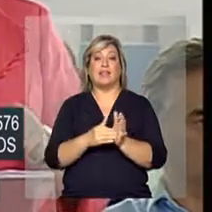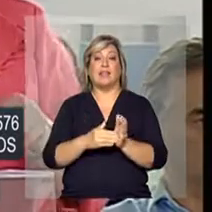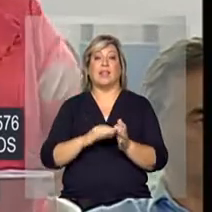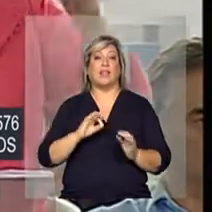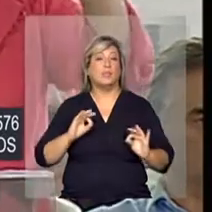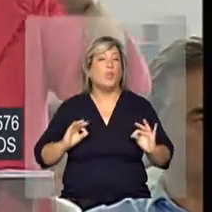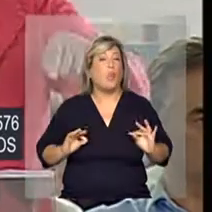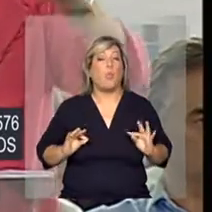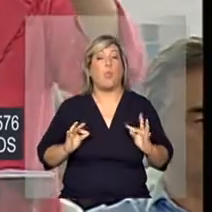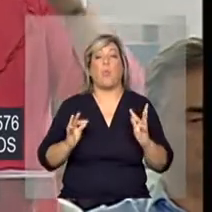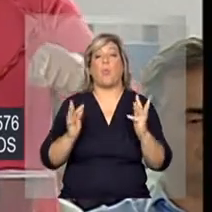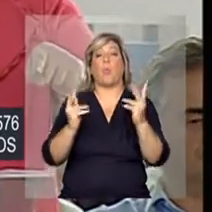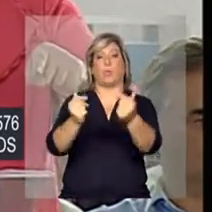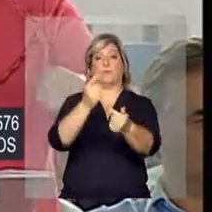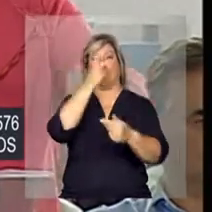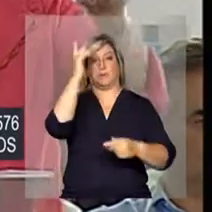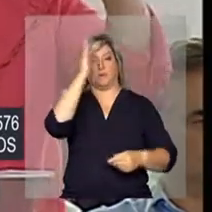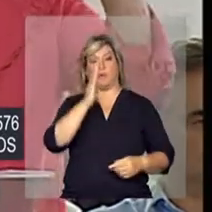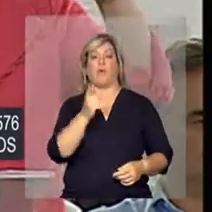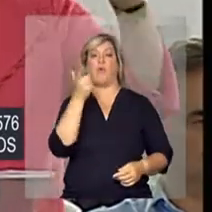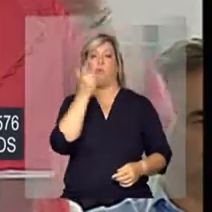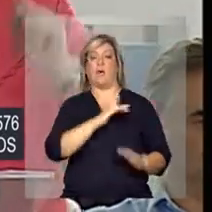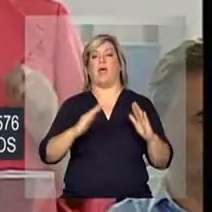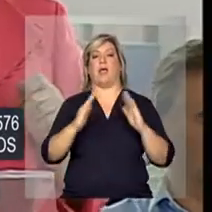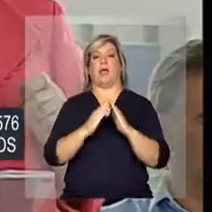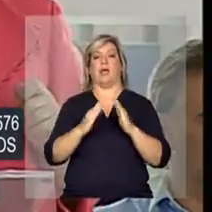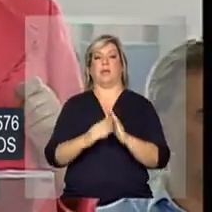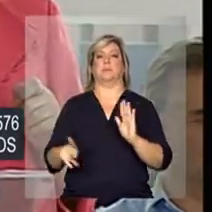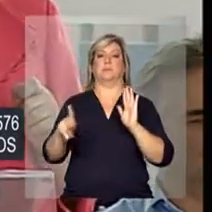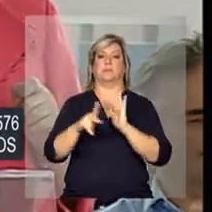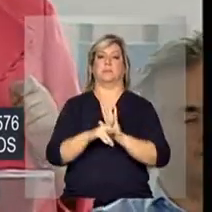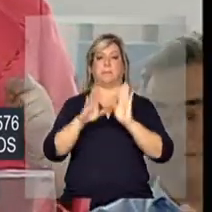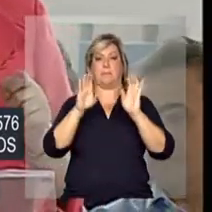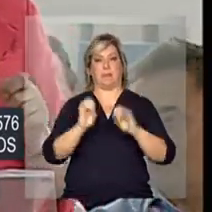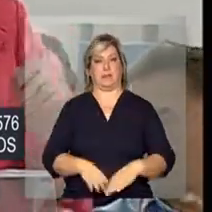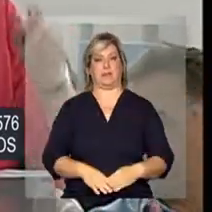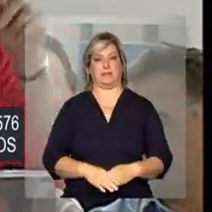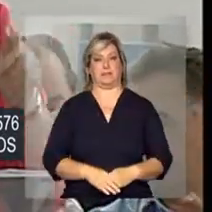brasileiro tenha acesso a uma moradia digna.